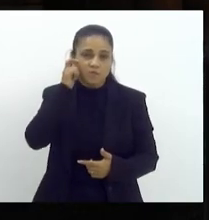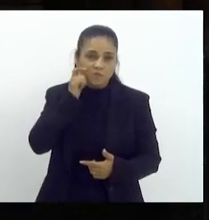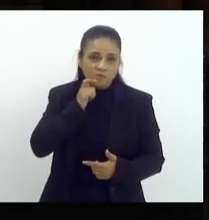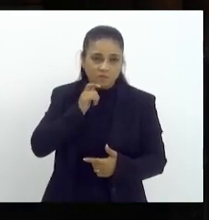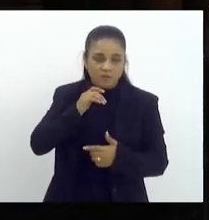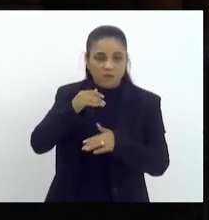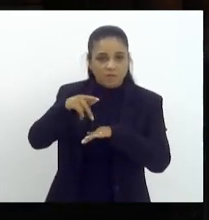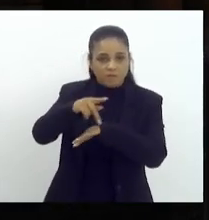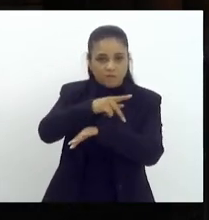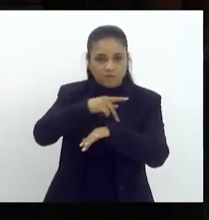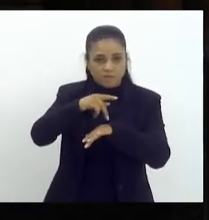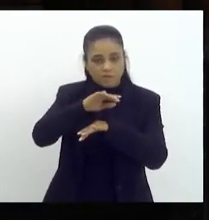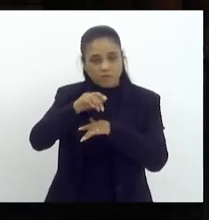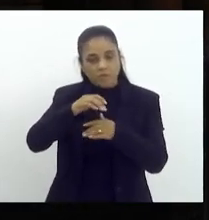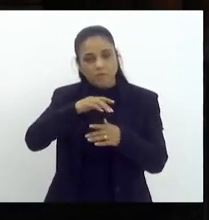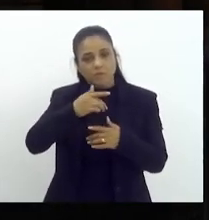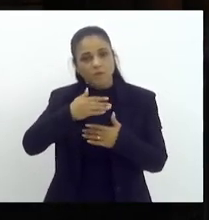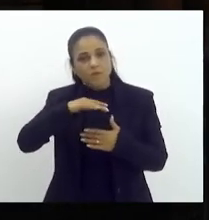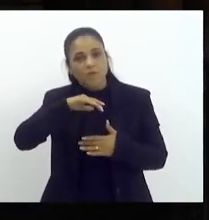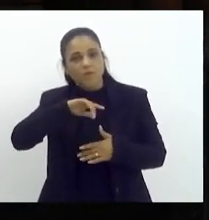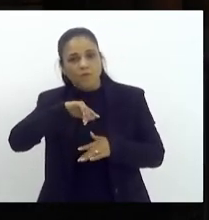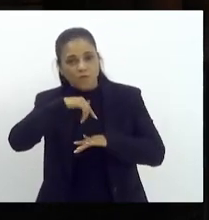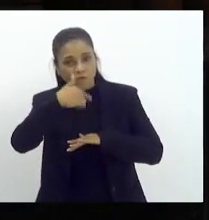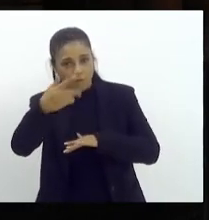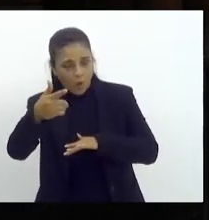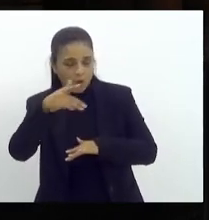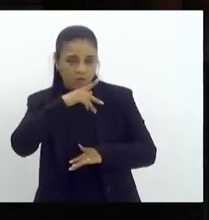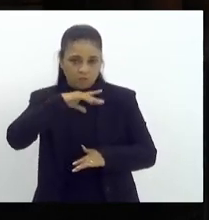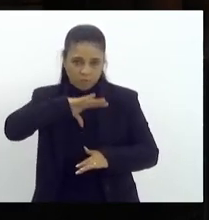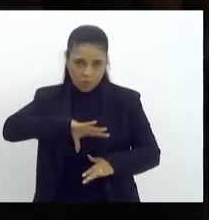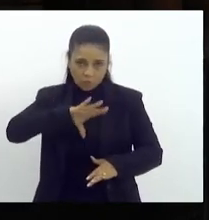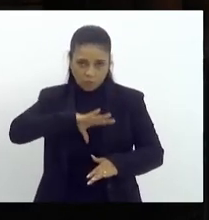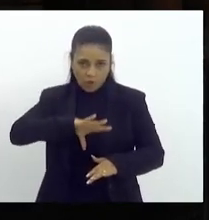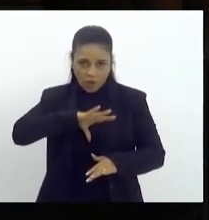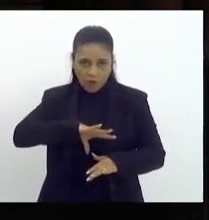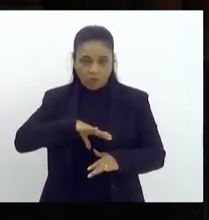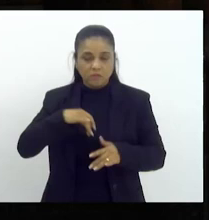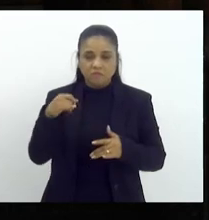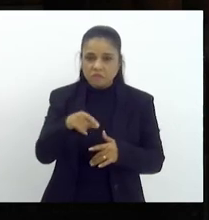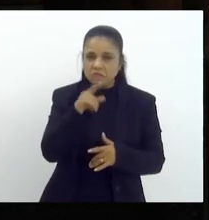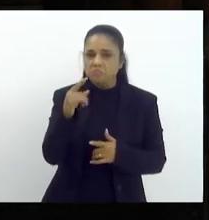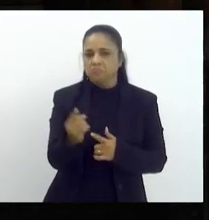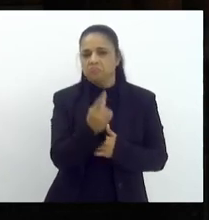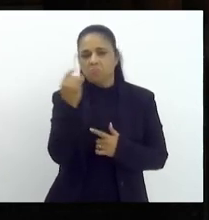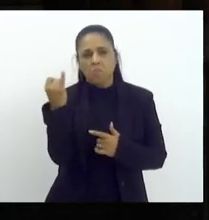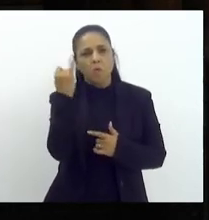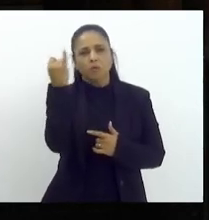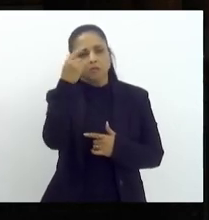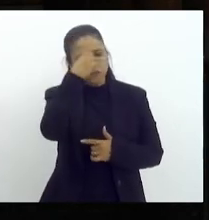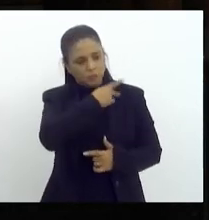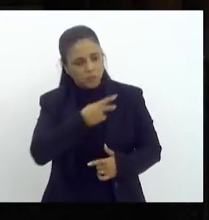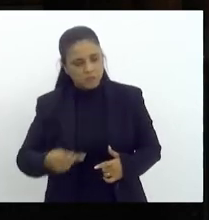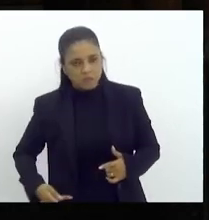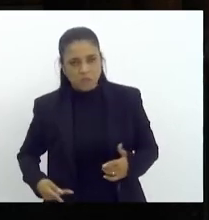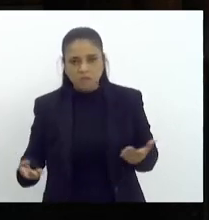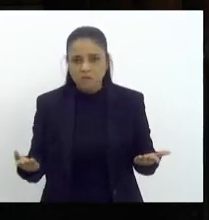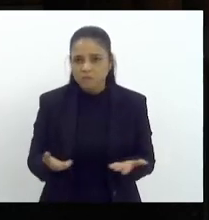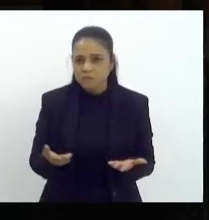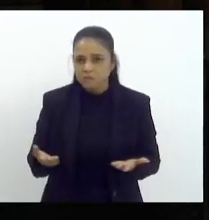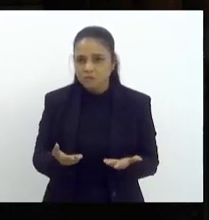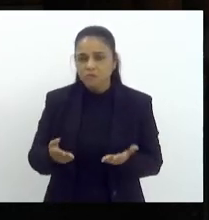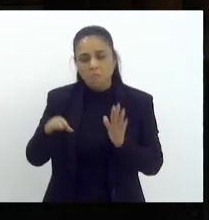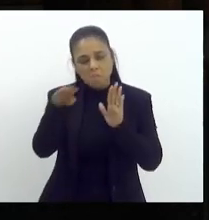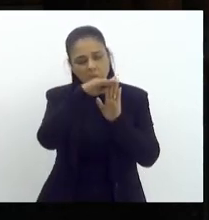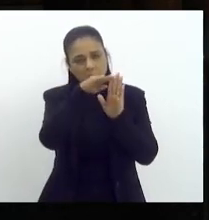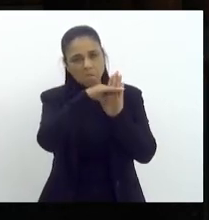do Estado do Rio de Janeiro e de uma maneira muito importante vossa articulação foi importantíssima para aquelas